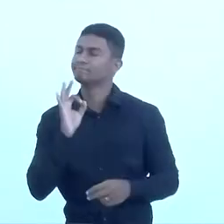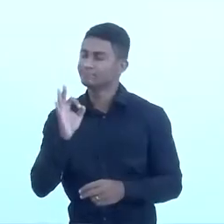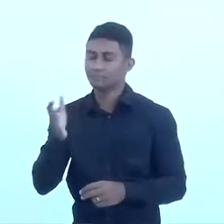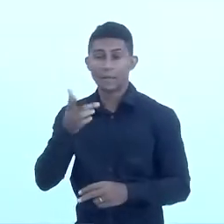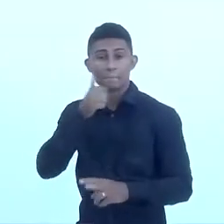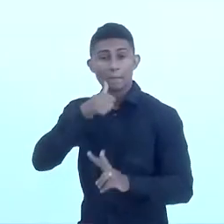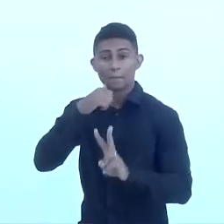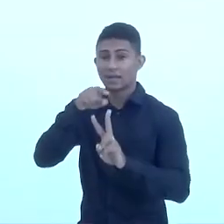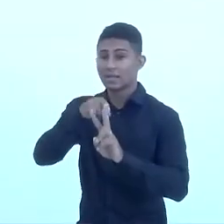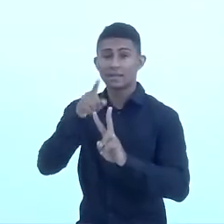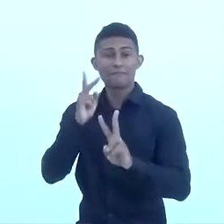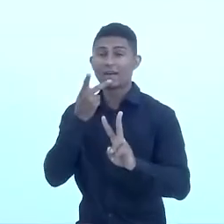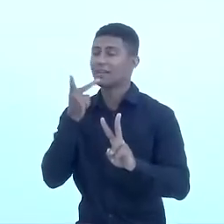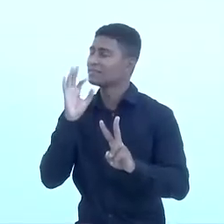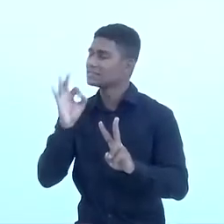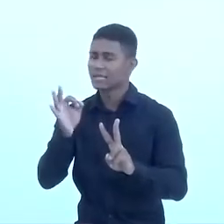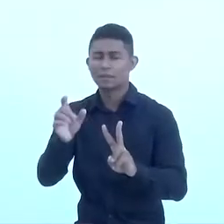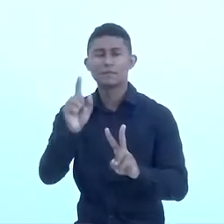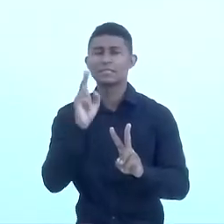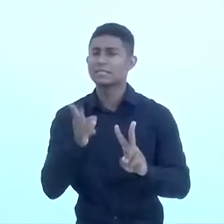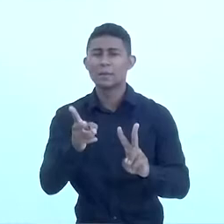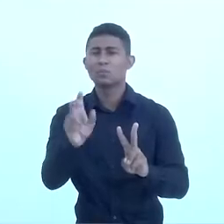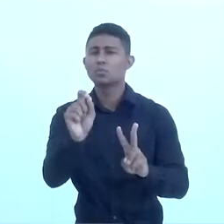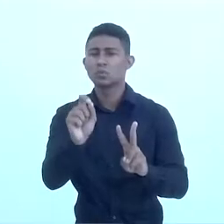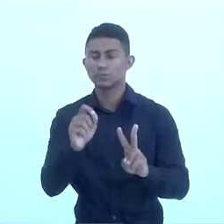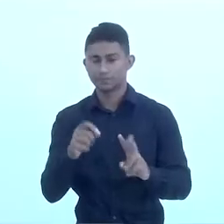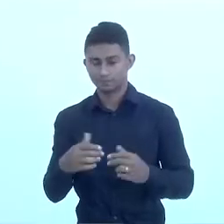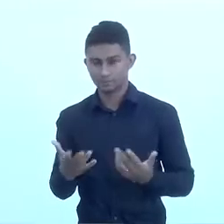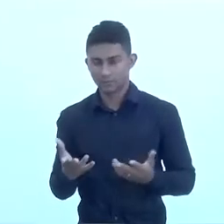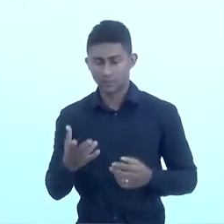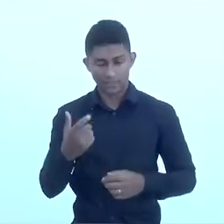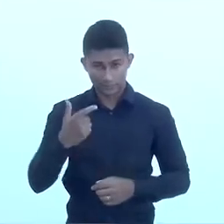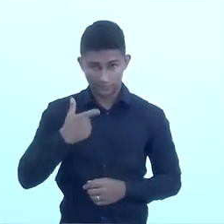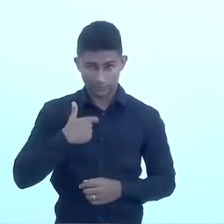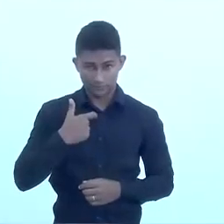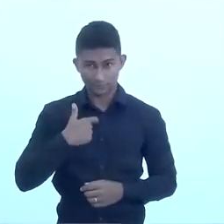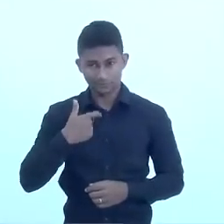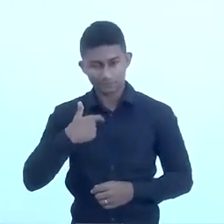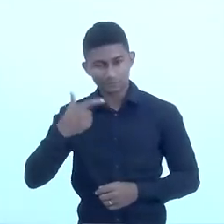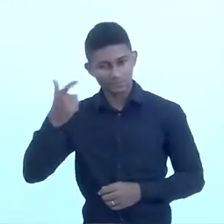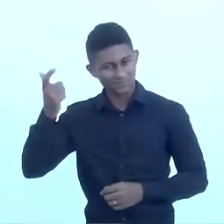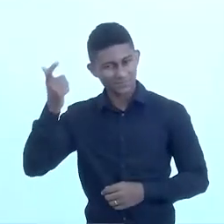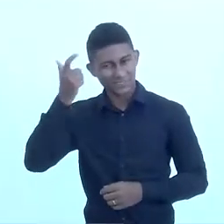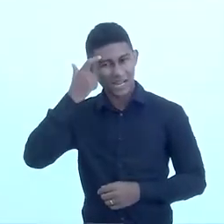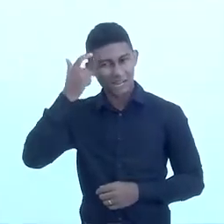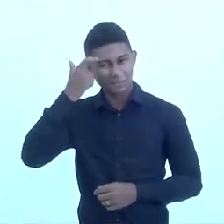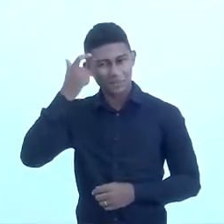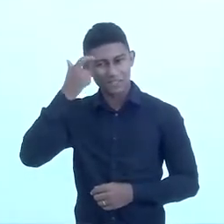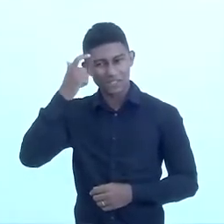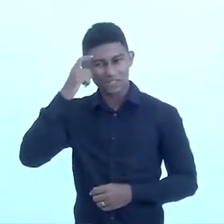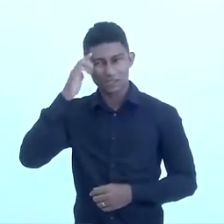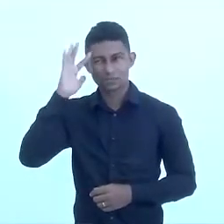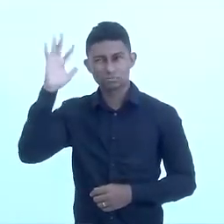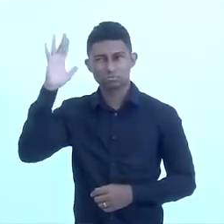a minha avó falava, que era assim, se você não tem cabeça, você tem perna para